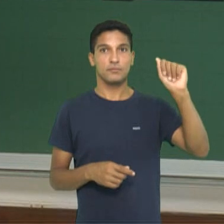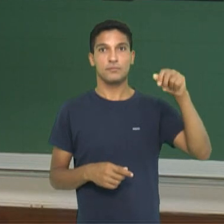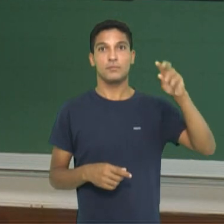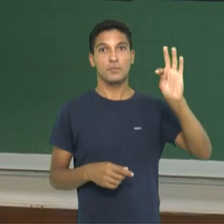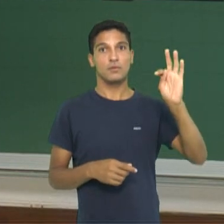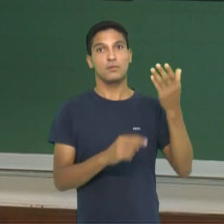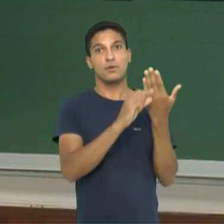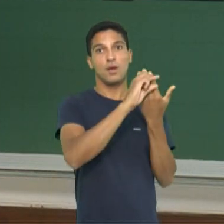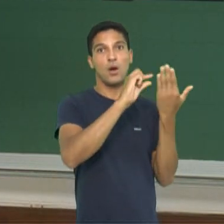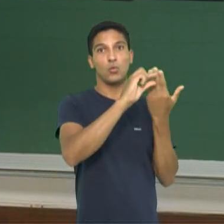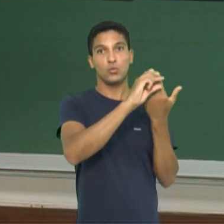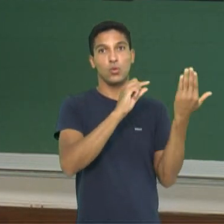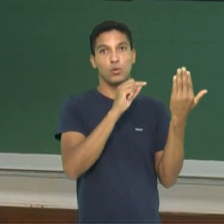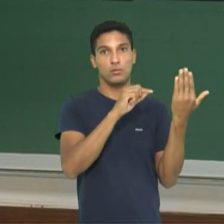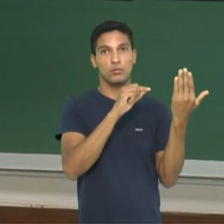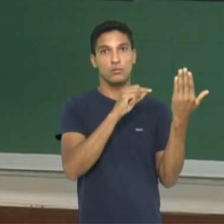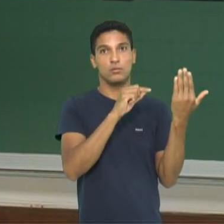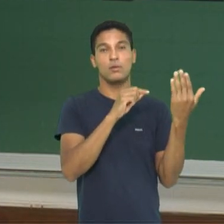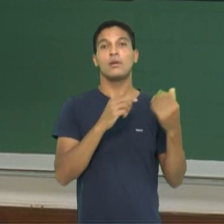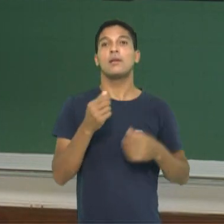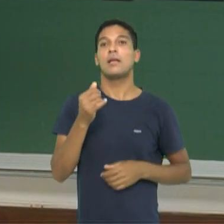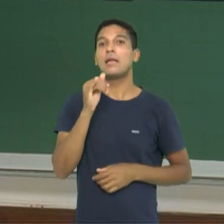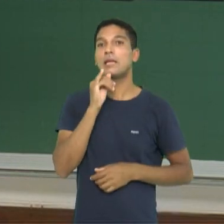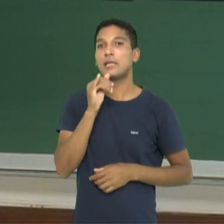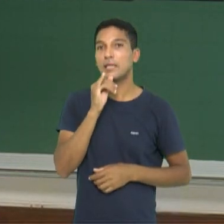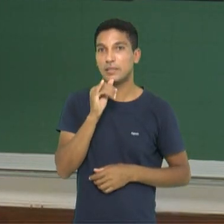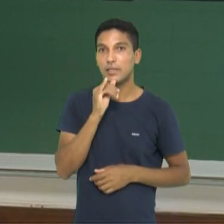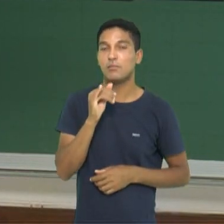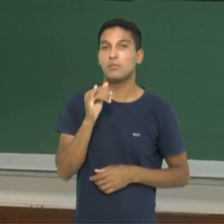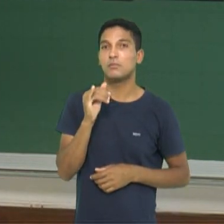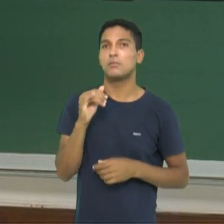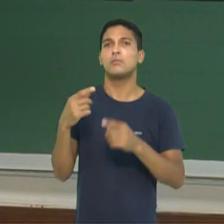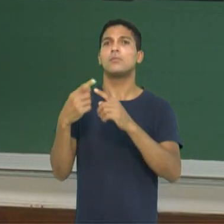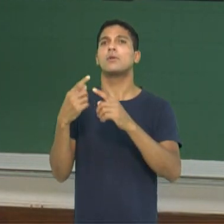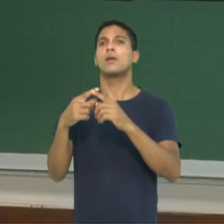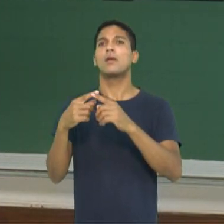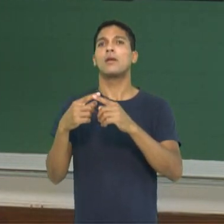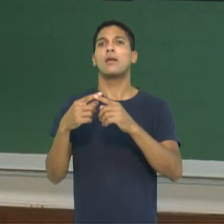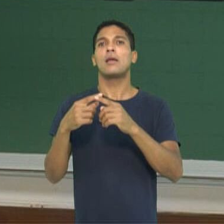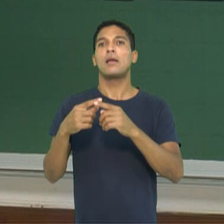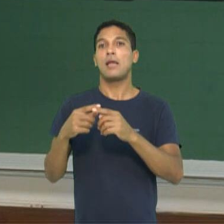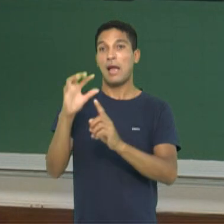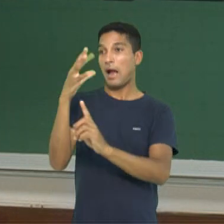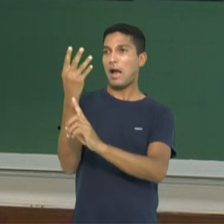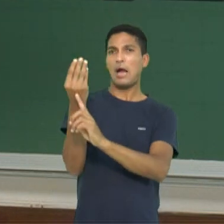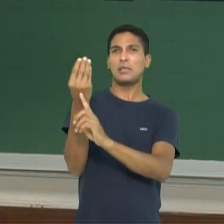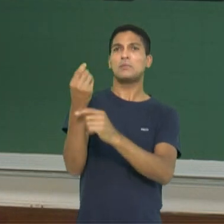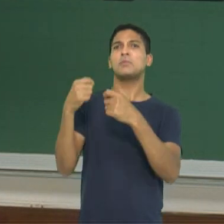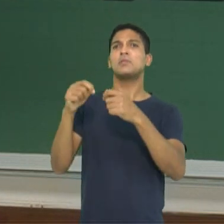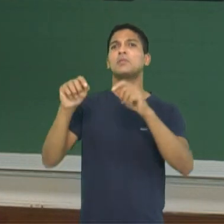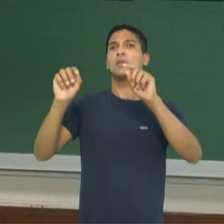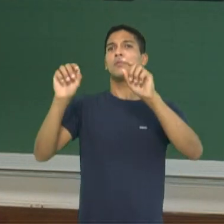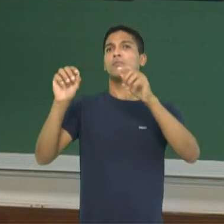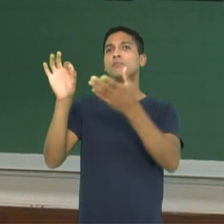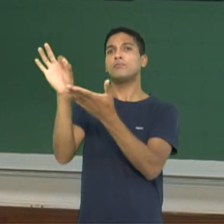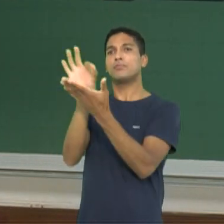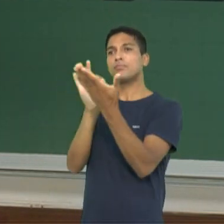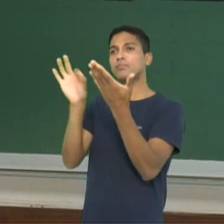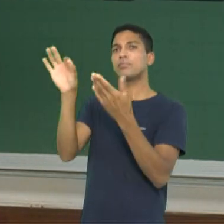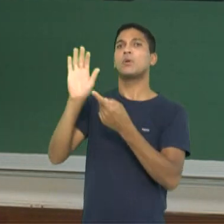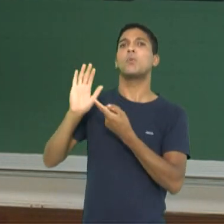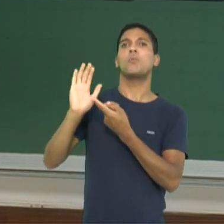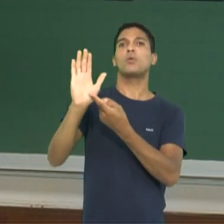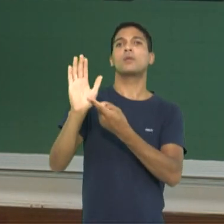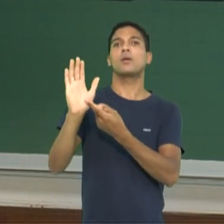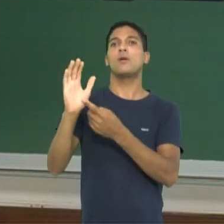divertimento, ao excitante, a excitação sexual mesmo, propriamente dito, e o entretenimento, por que essa arte seria questionável para esses